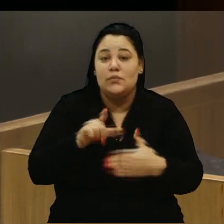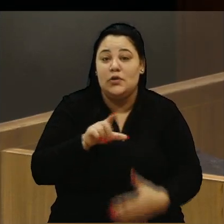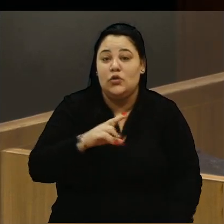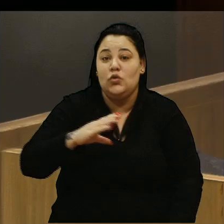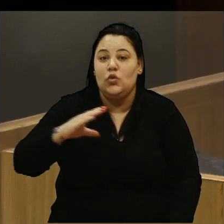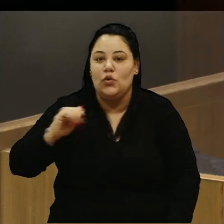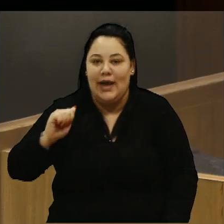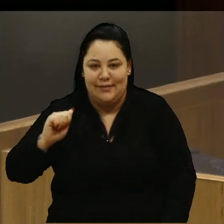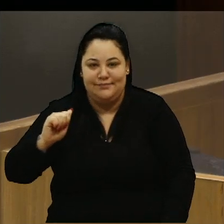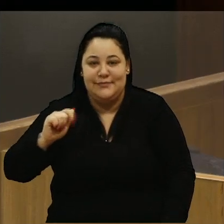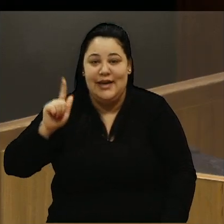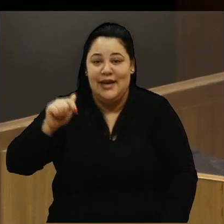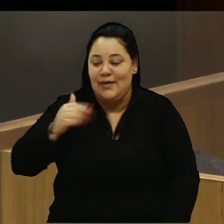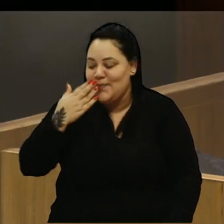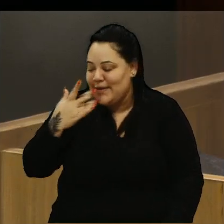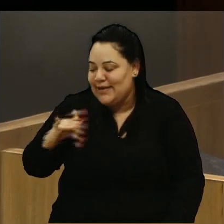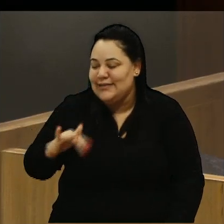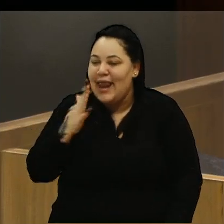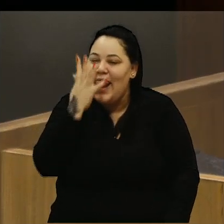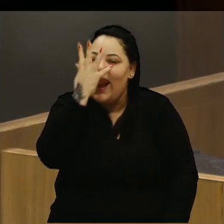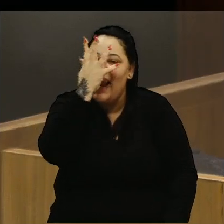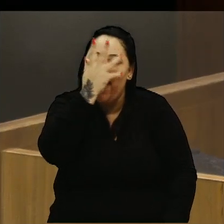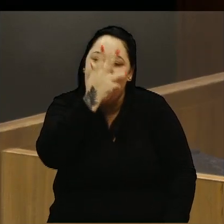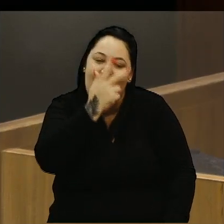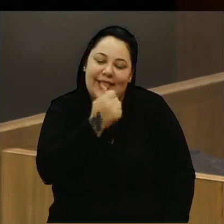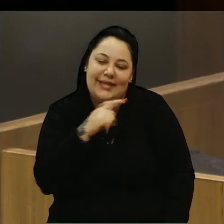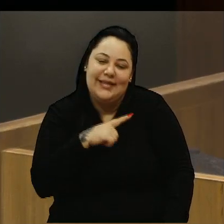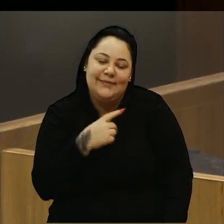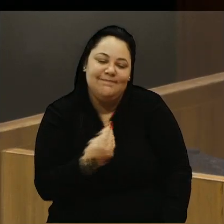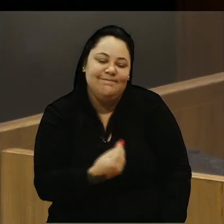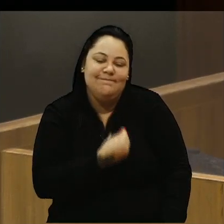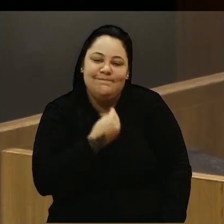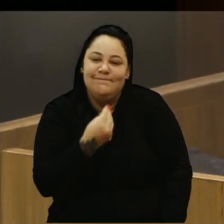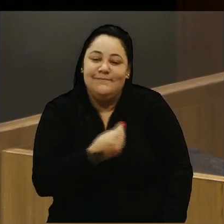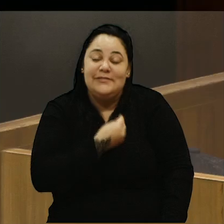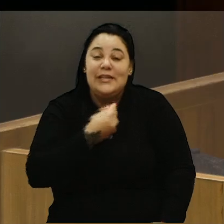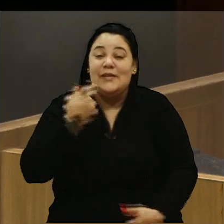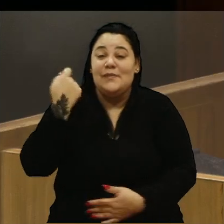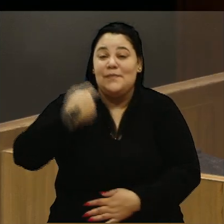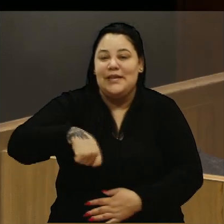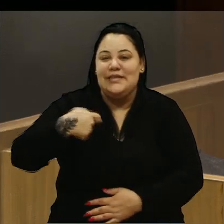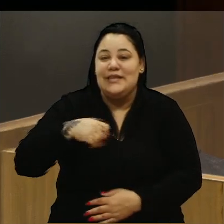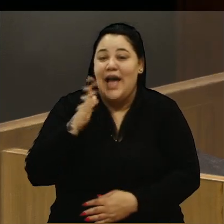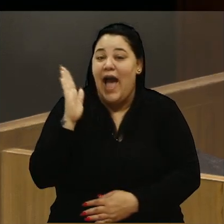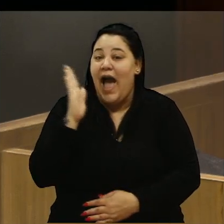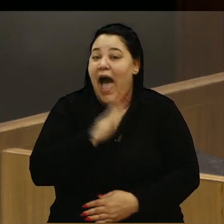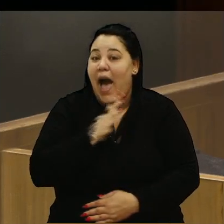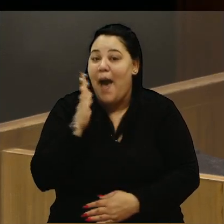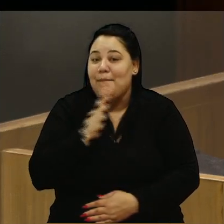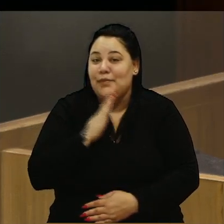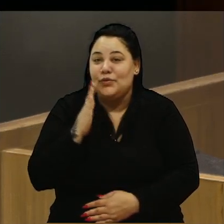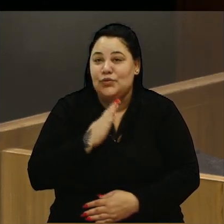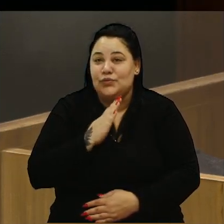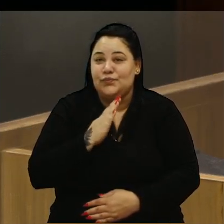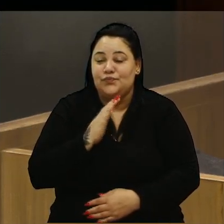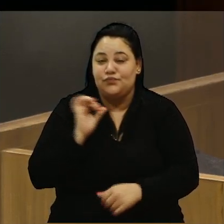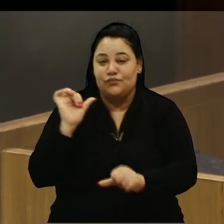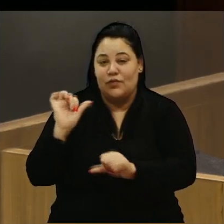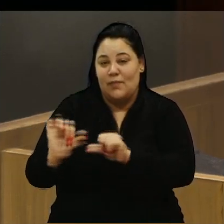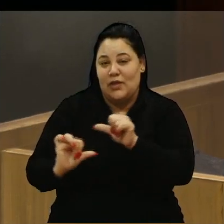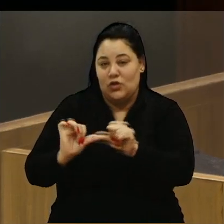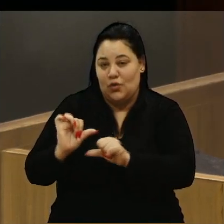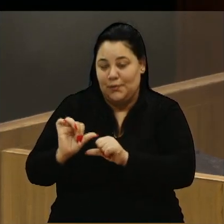é uma criança linda, cheia de vida e que precisa com urgência de um transplante de